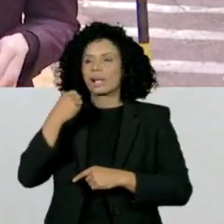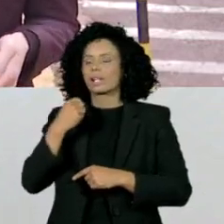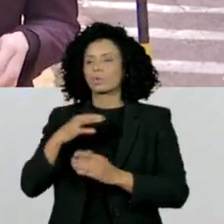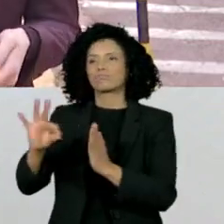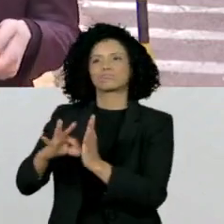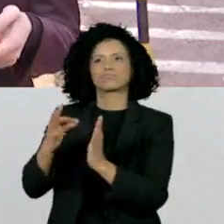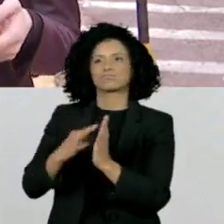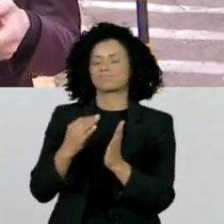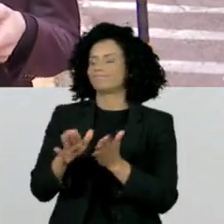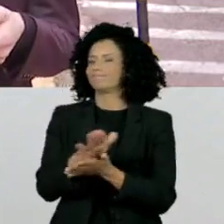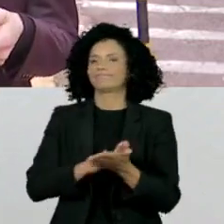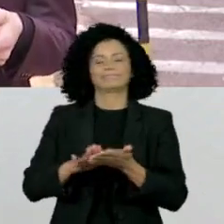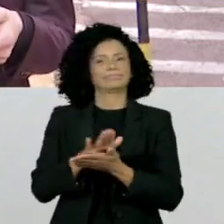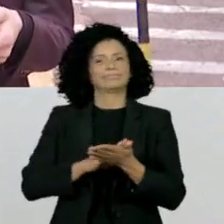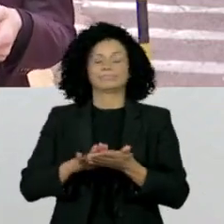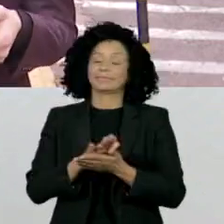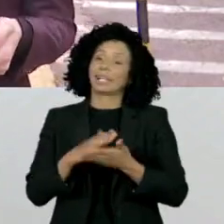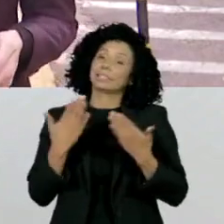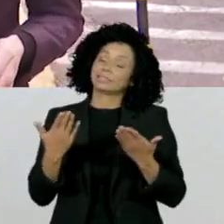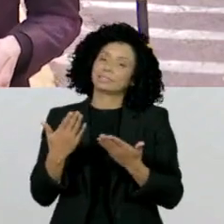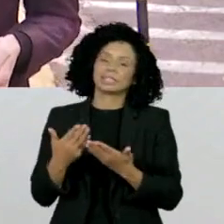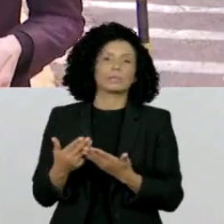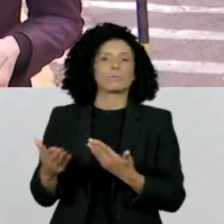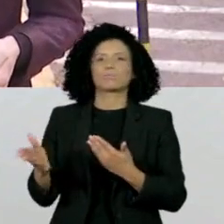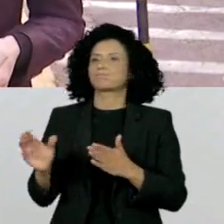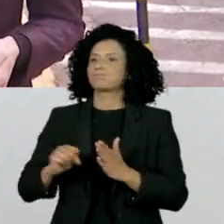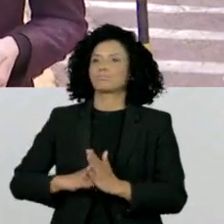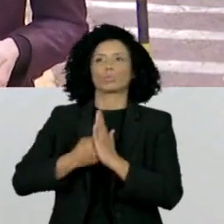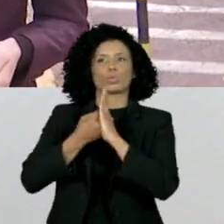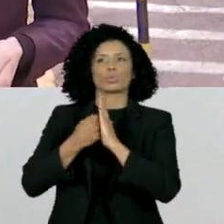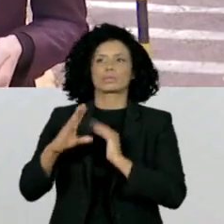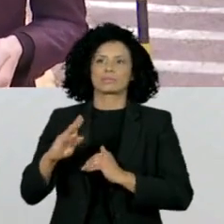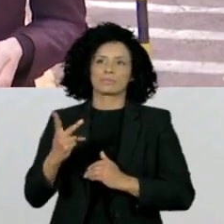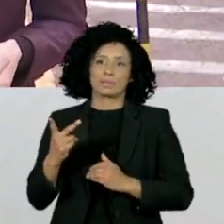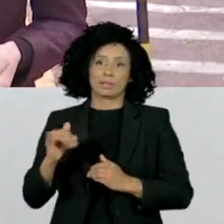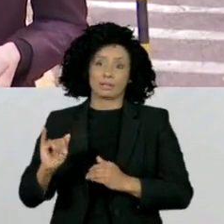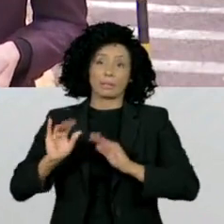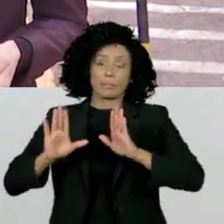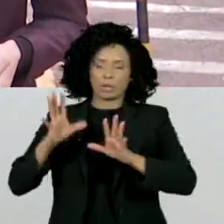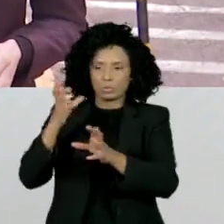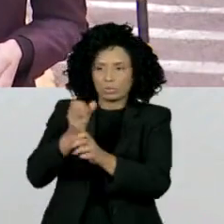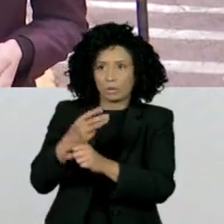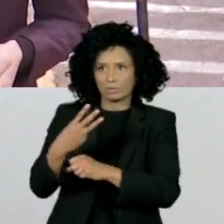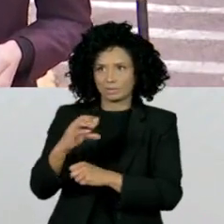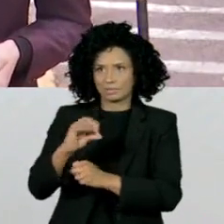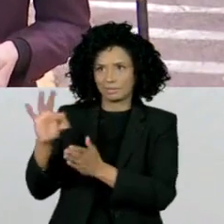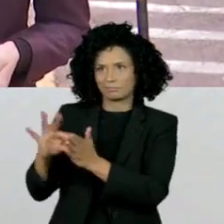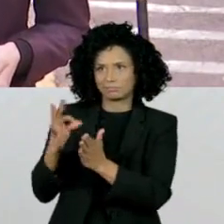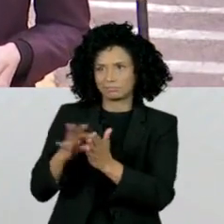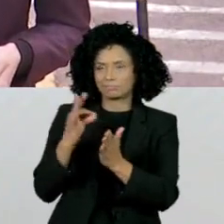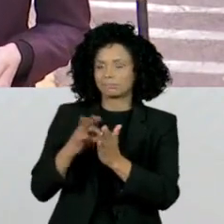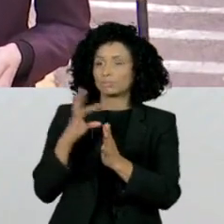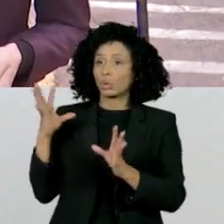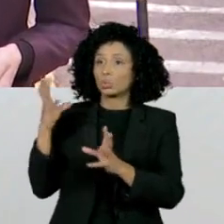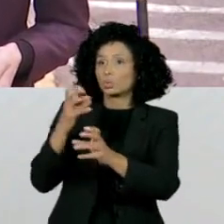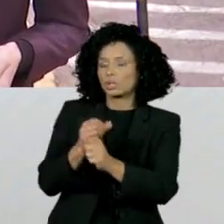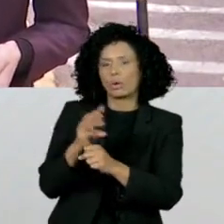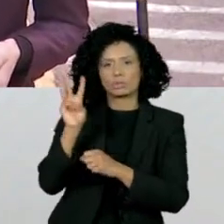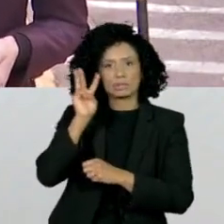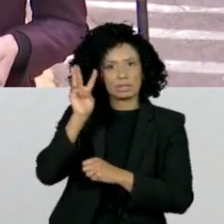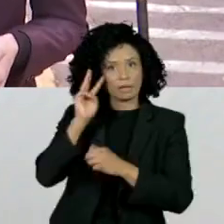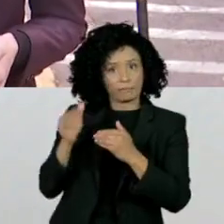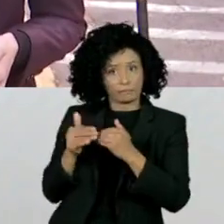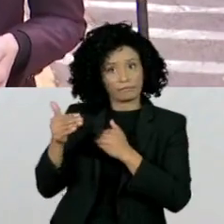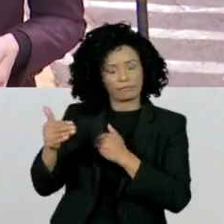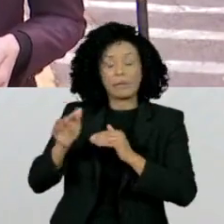a instalação dessa CPI. Rodrigues disse que essa lista com 30 assinaturas deve estar completa já na próxima